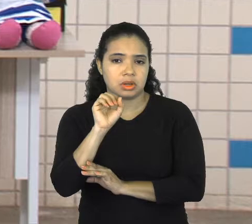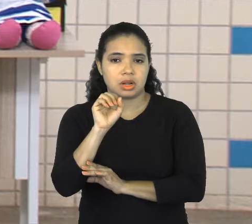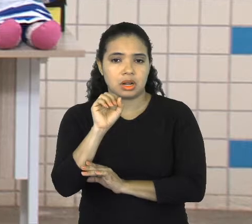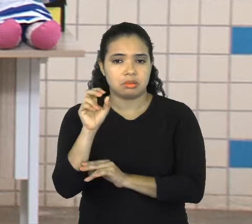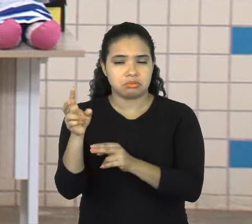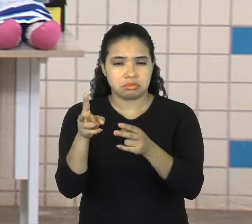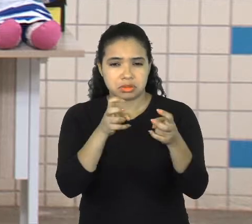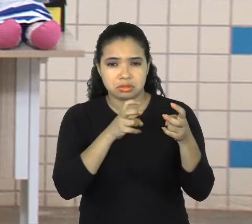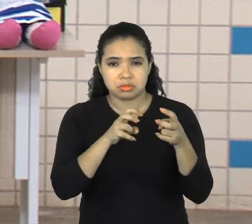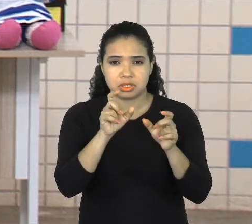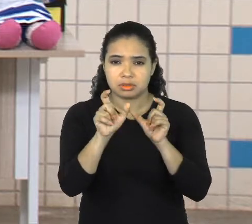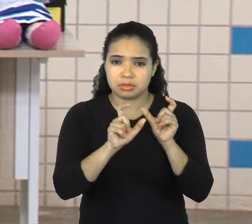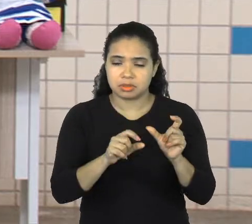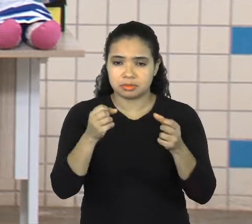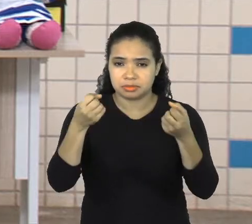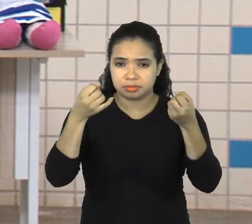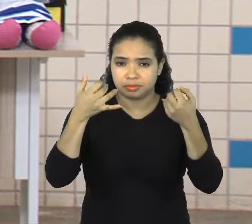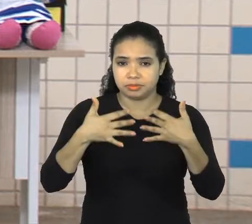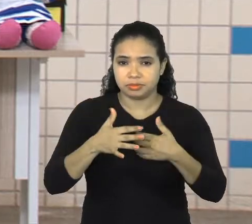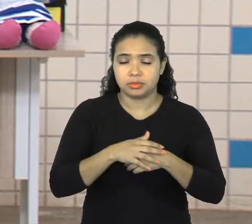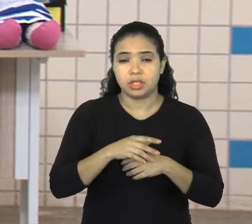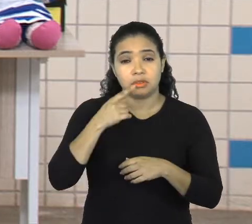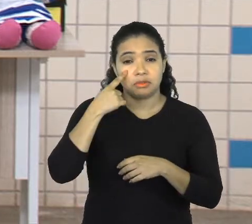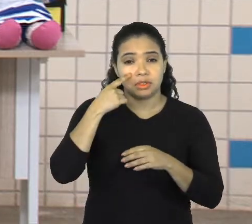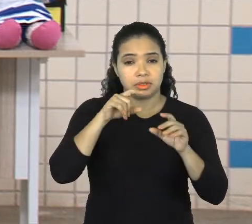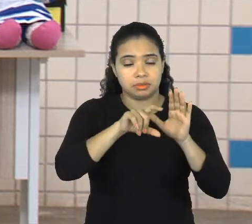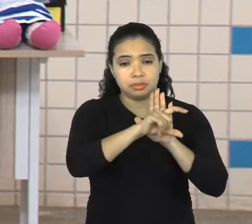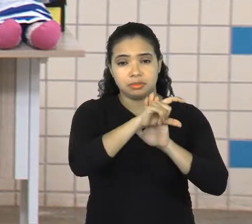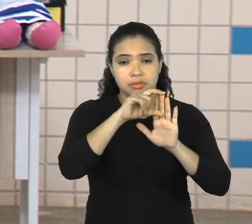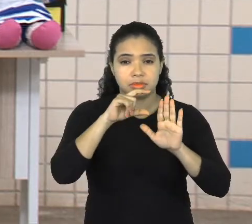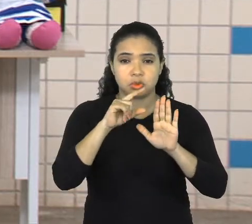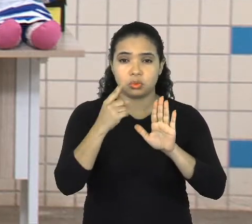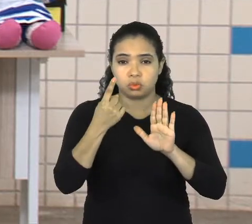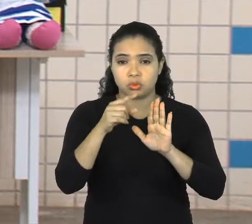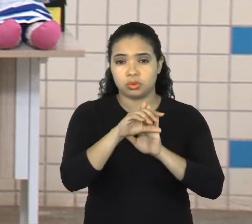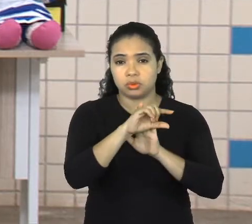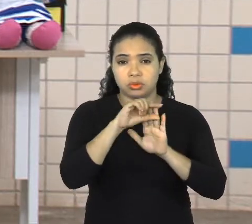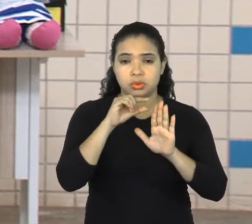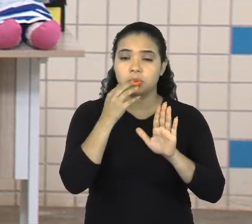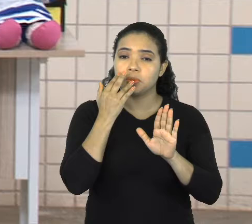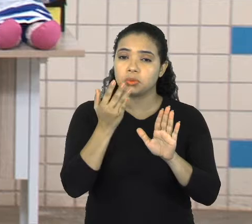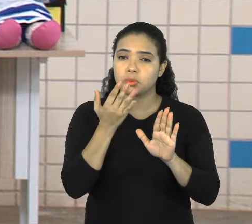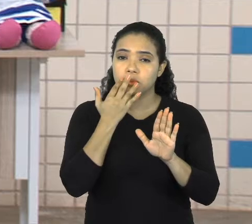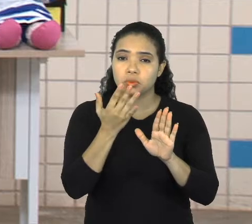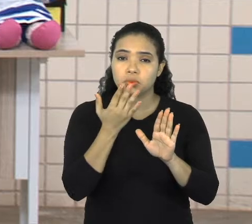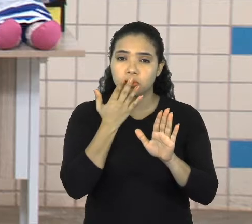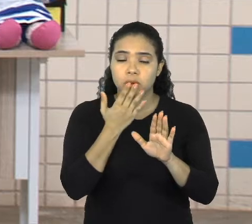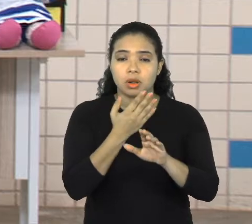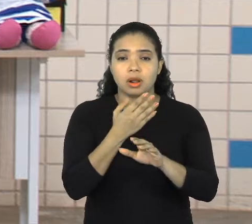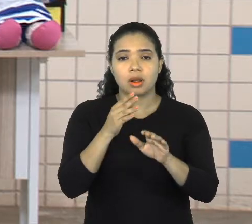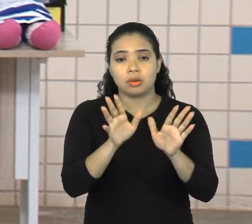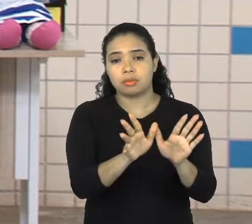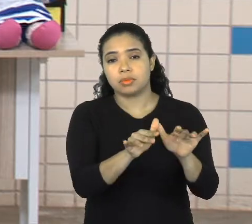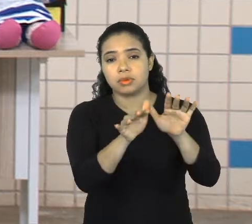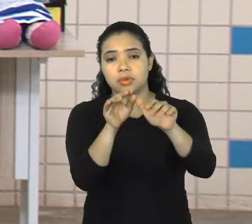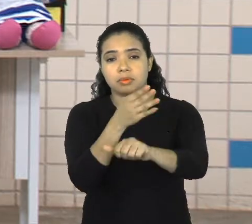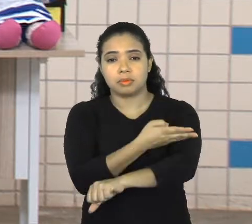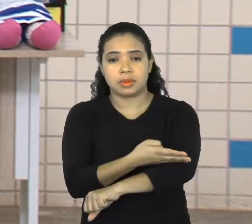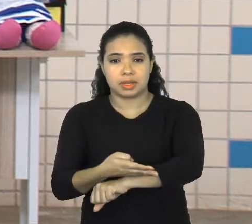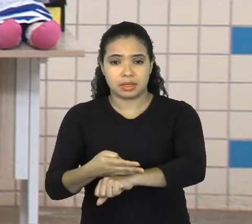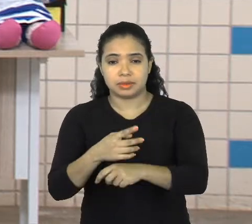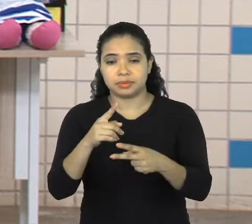gente. Então observa que na primeira estrofe tem uma só palavra que é o nome, a cor da borboleta, as brancas. Depois no